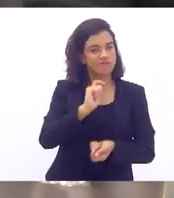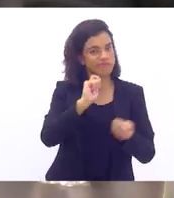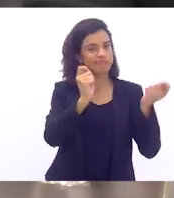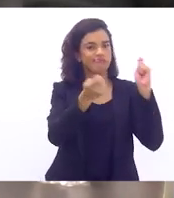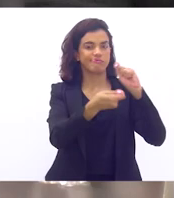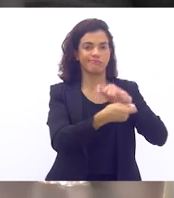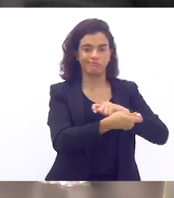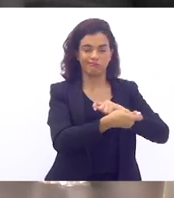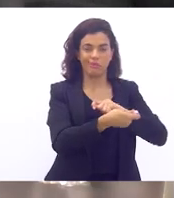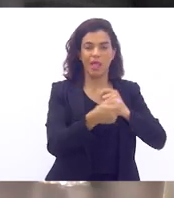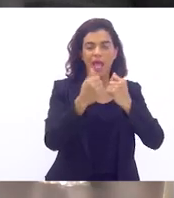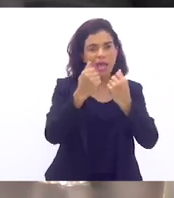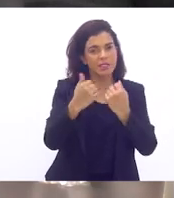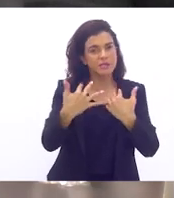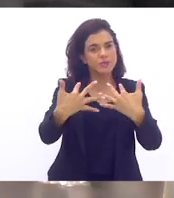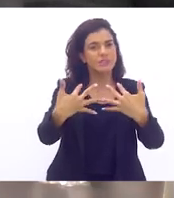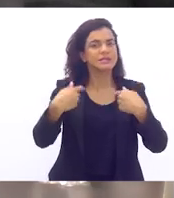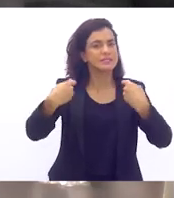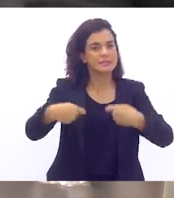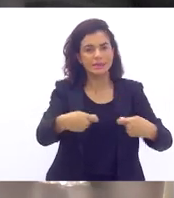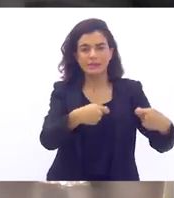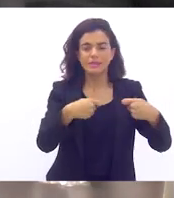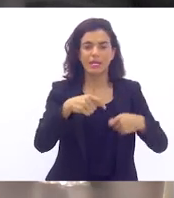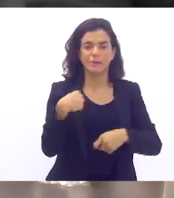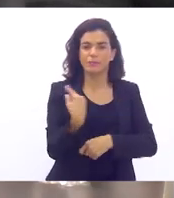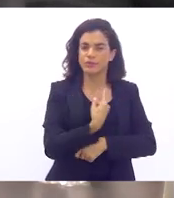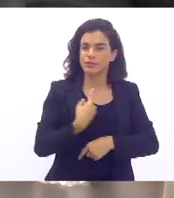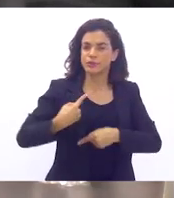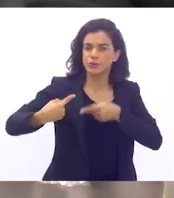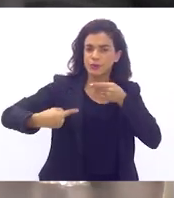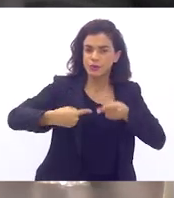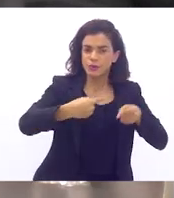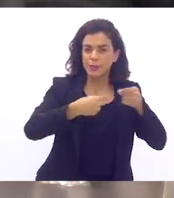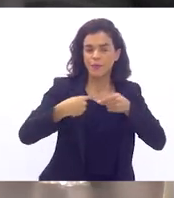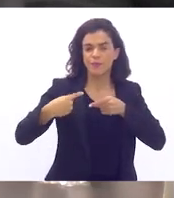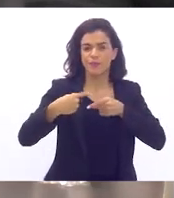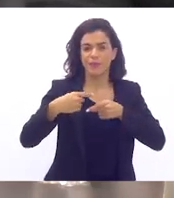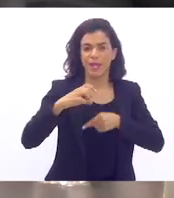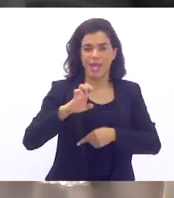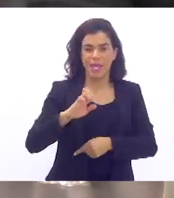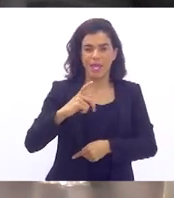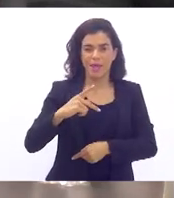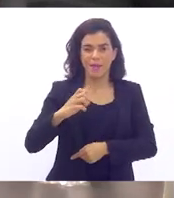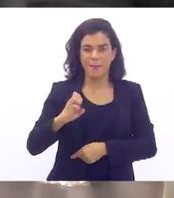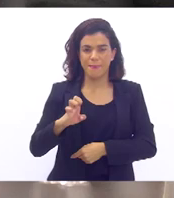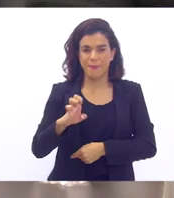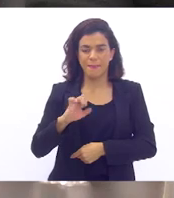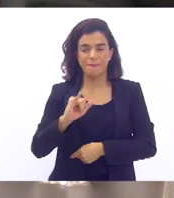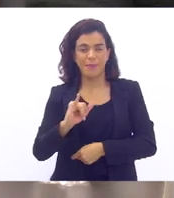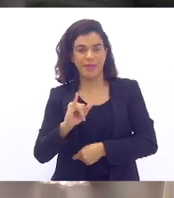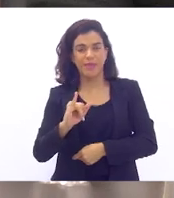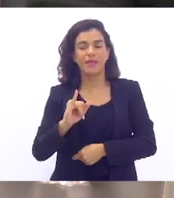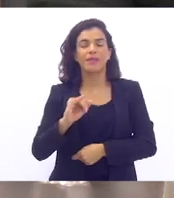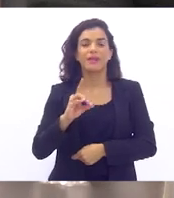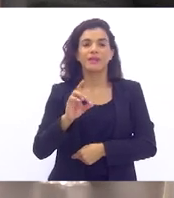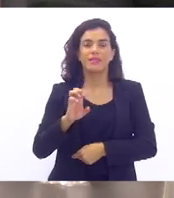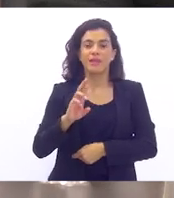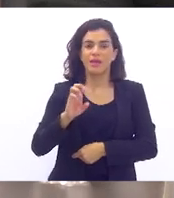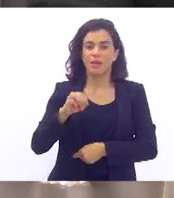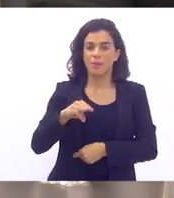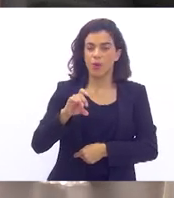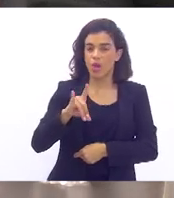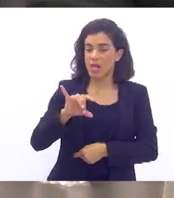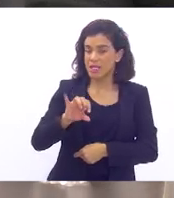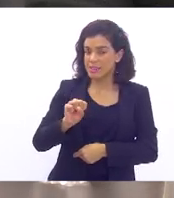se faz tão necessária hoje para podermos discutir especialmente a epidermólise bolhosa que é uma doença rara que limita